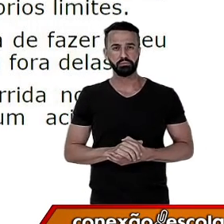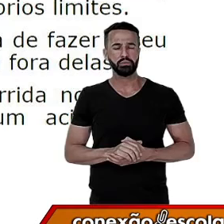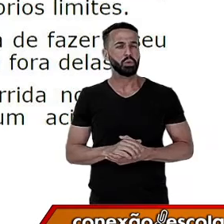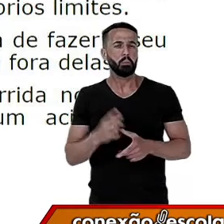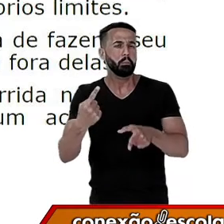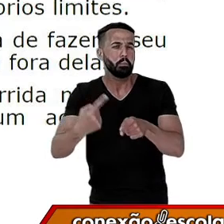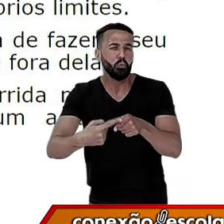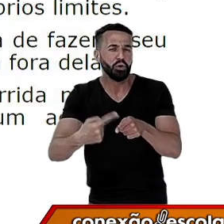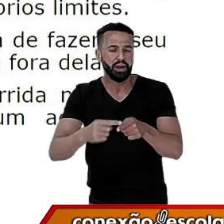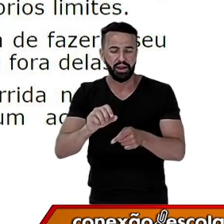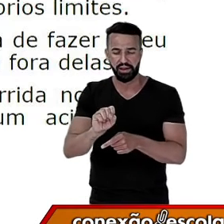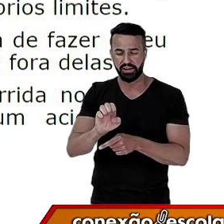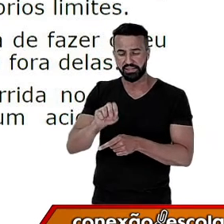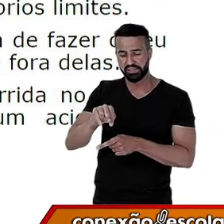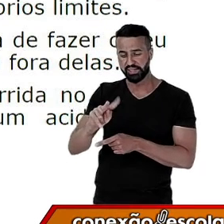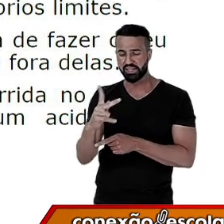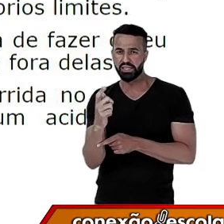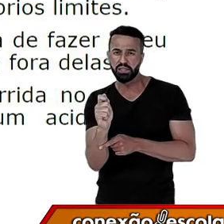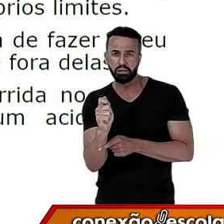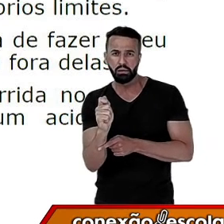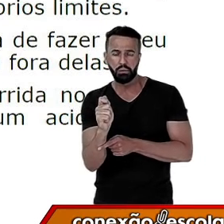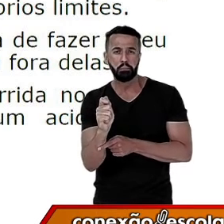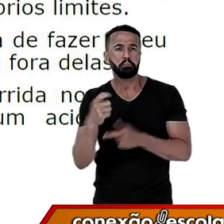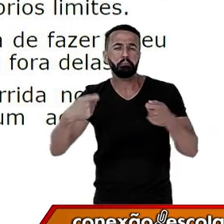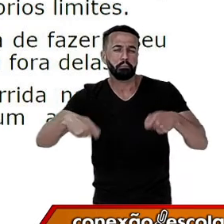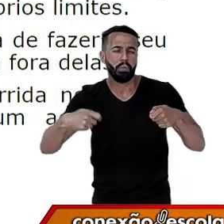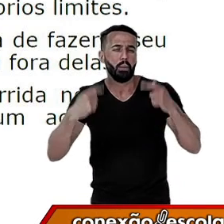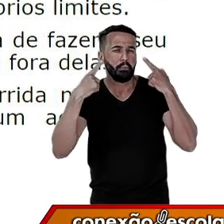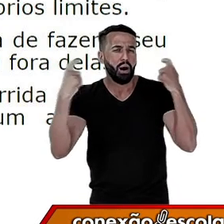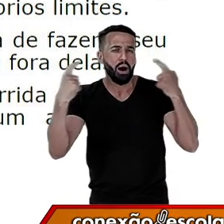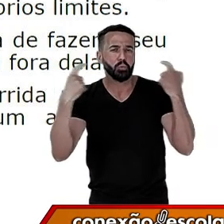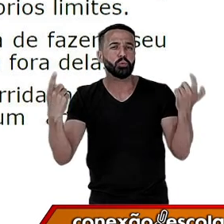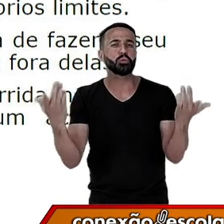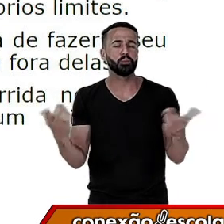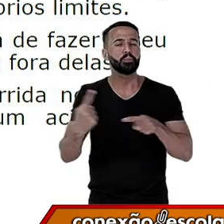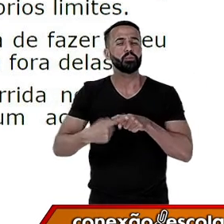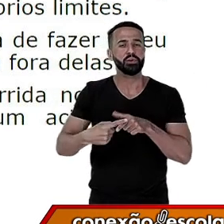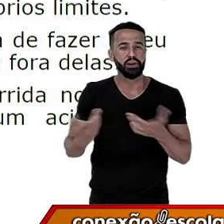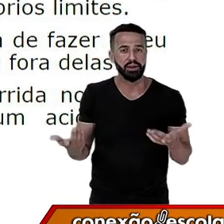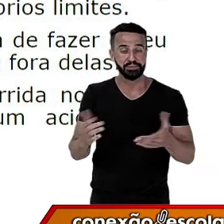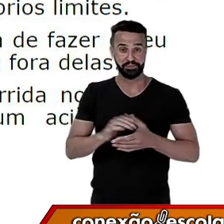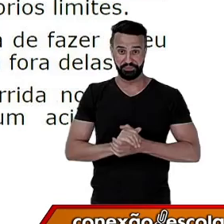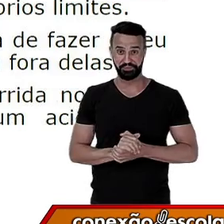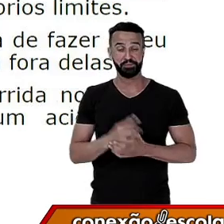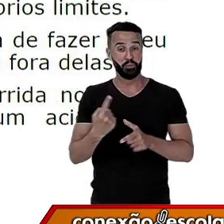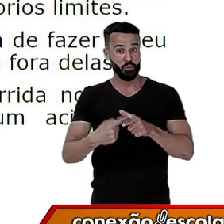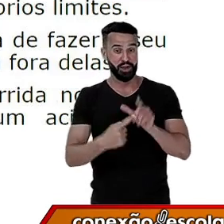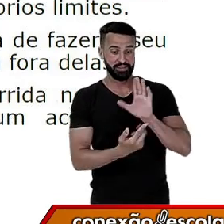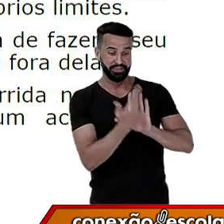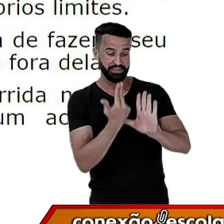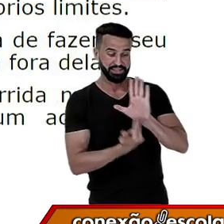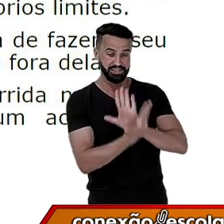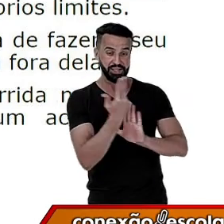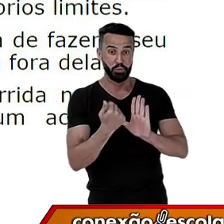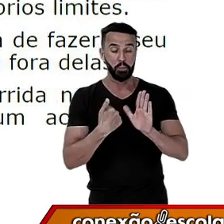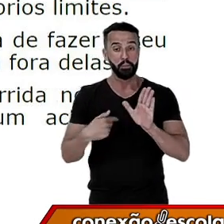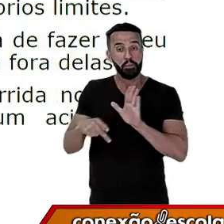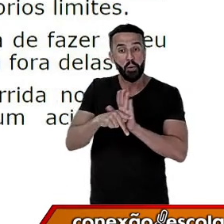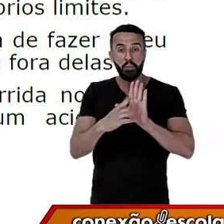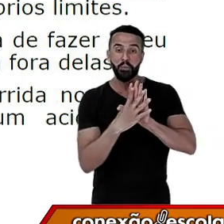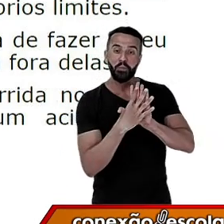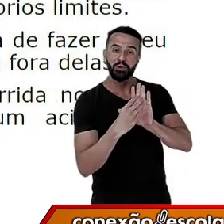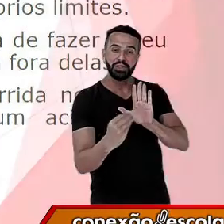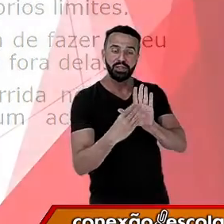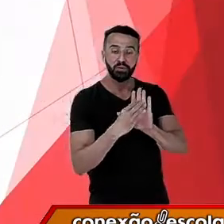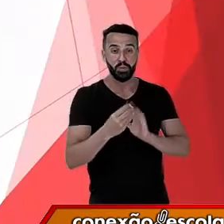concentrar? O Seninha é um personagem criado inspirado em um grande piloto chamado Ayrton Senna. O Ayrton Senna foi um